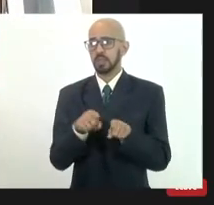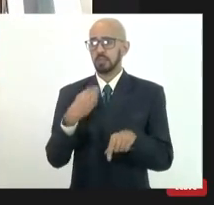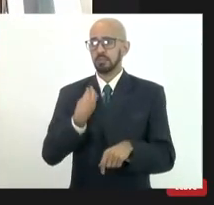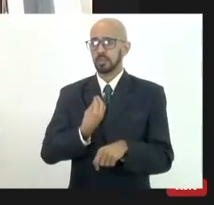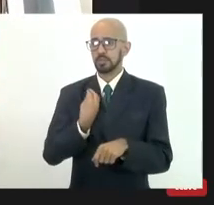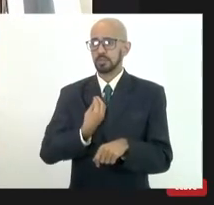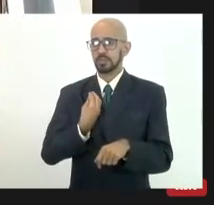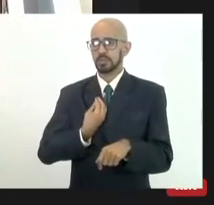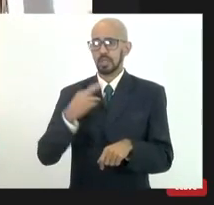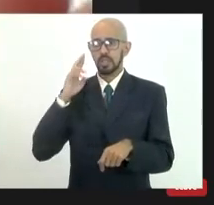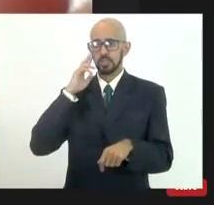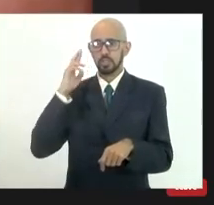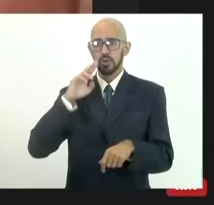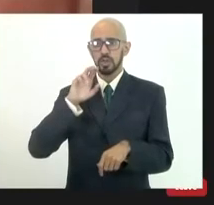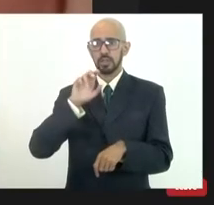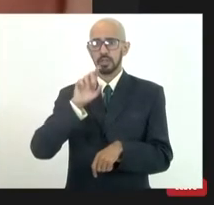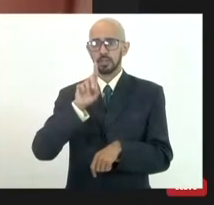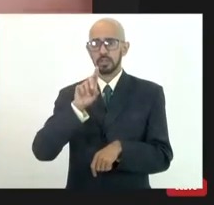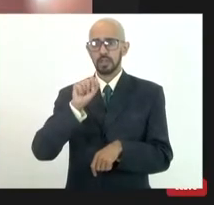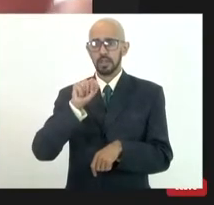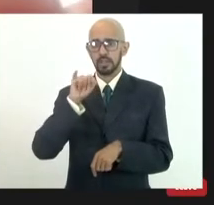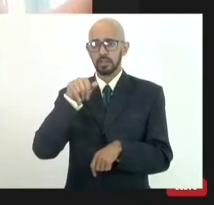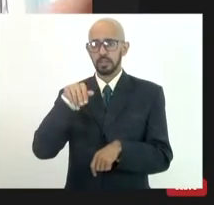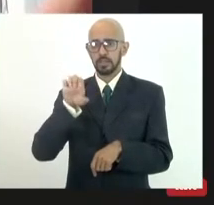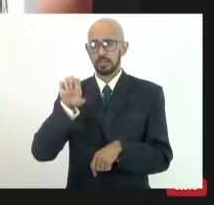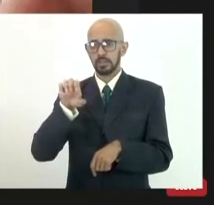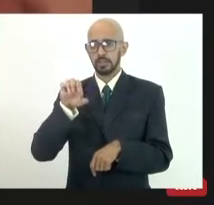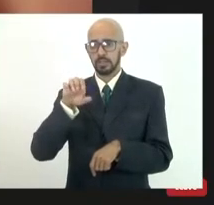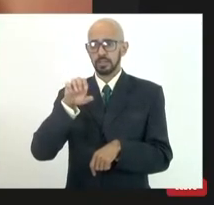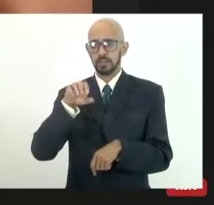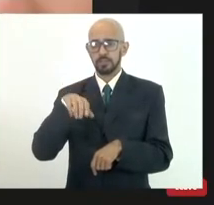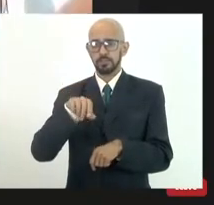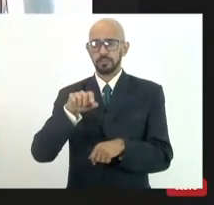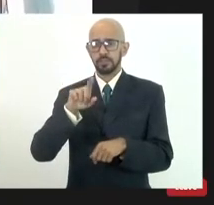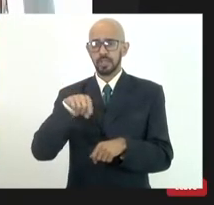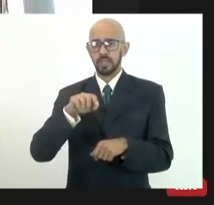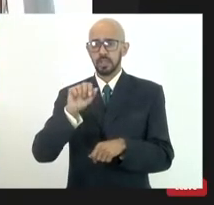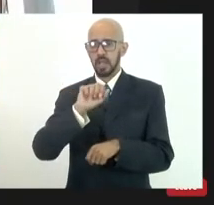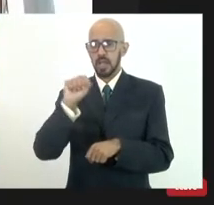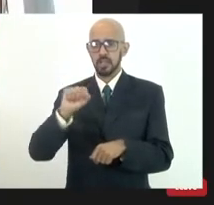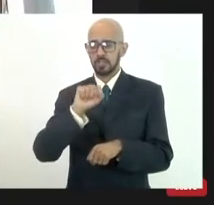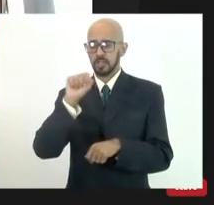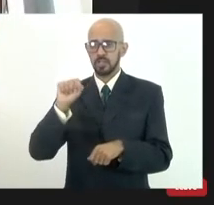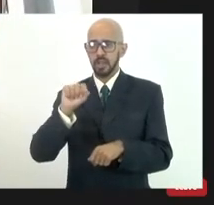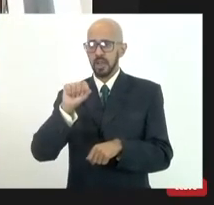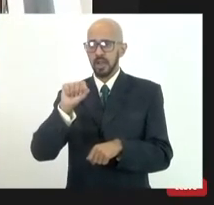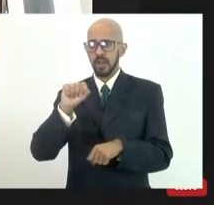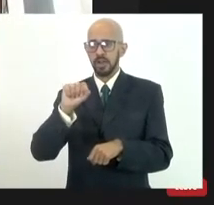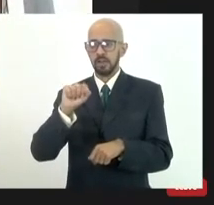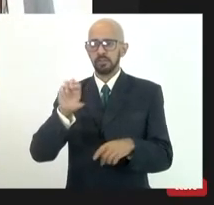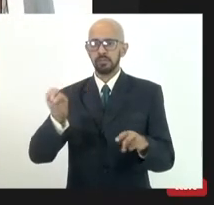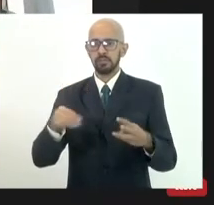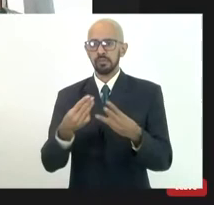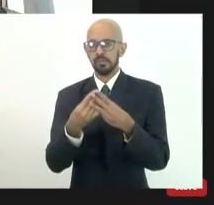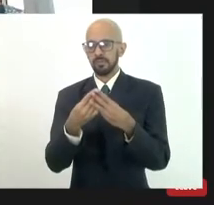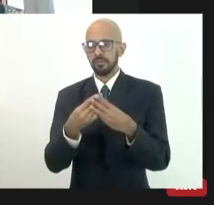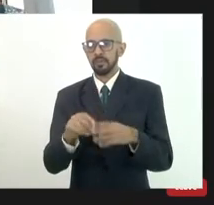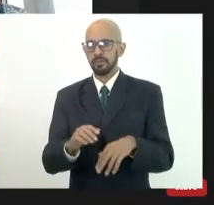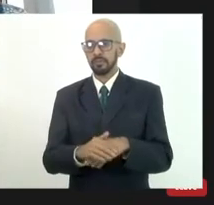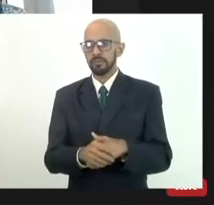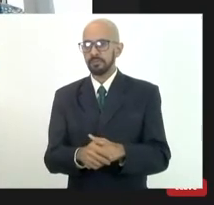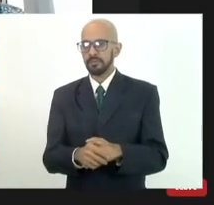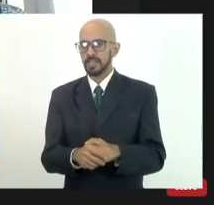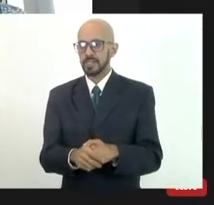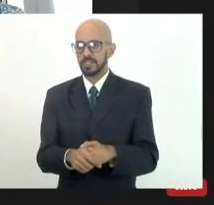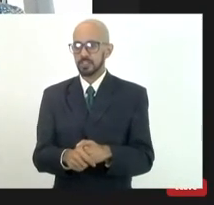da senhora Daiane Cooperman, da Associação dos Israelitas. Deputada Tia